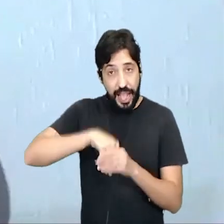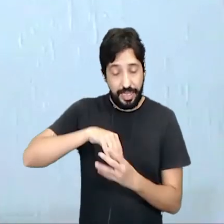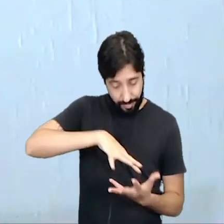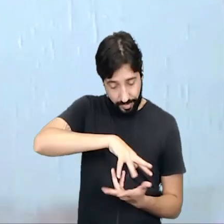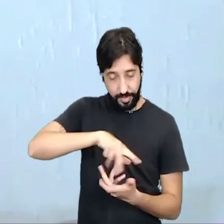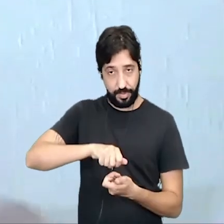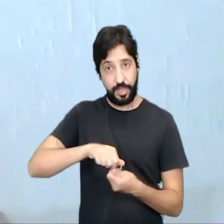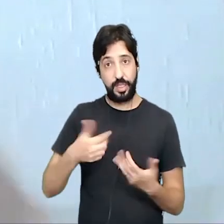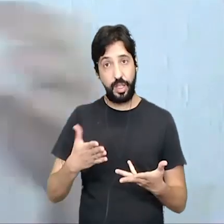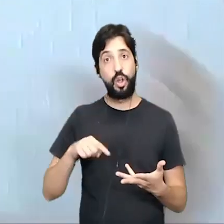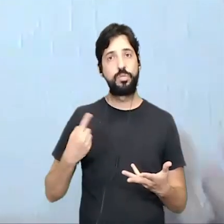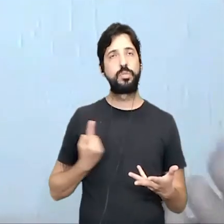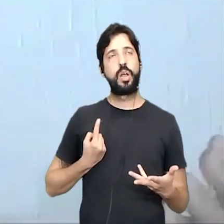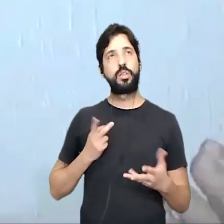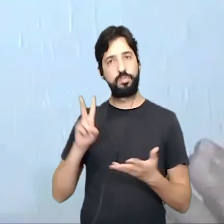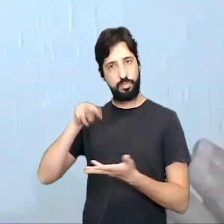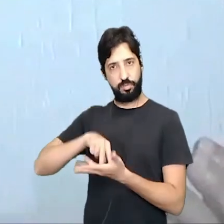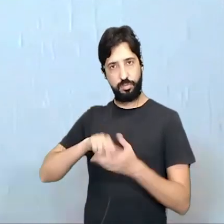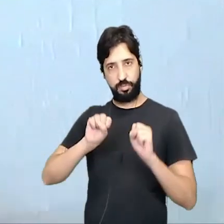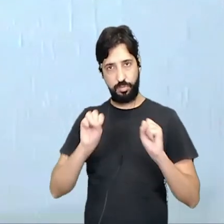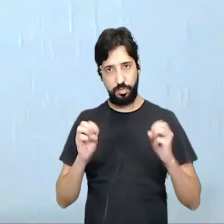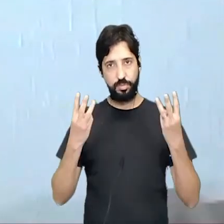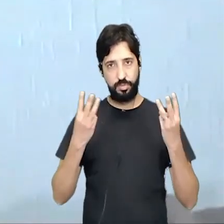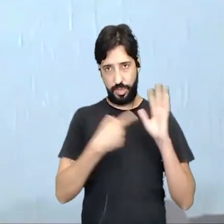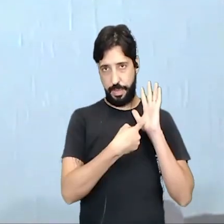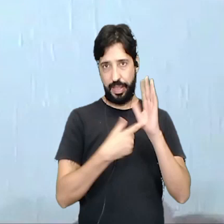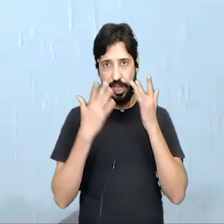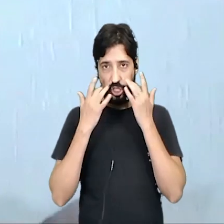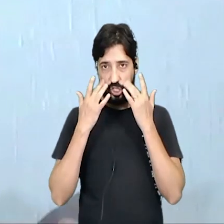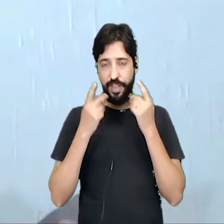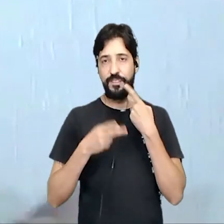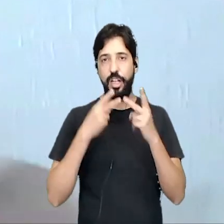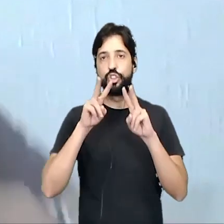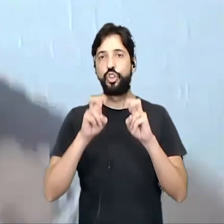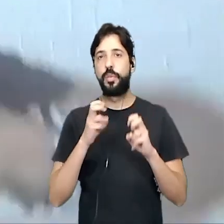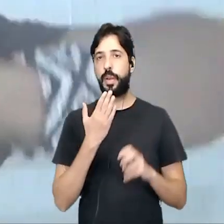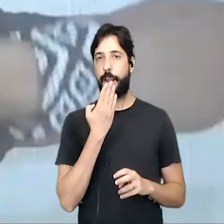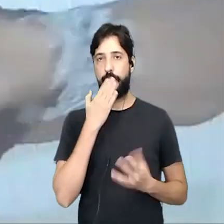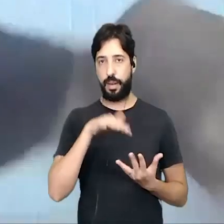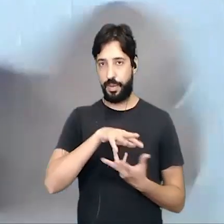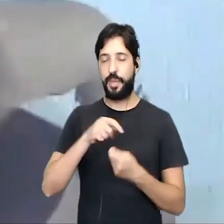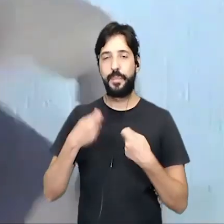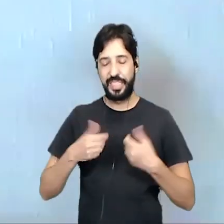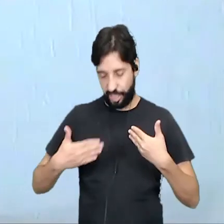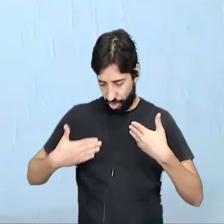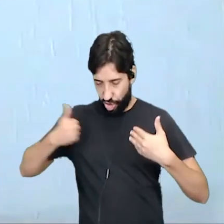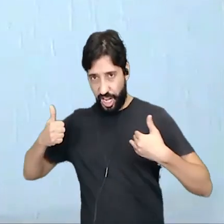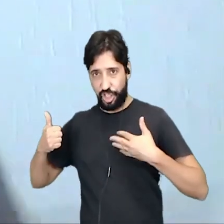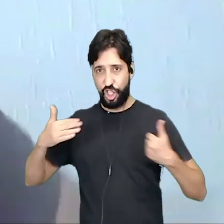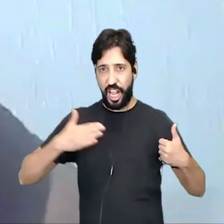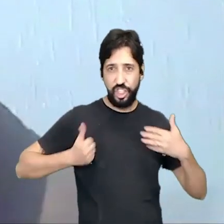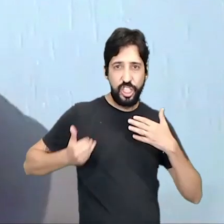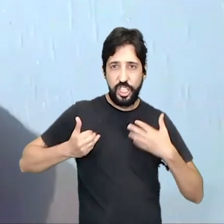quando a gente subiu no palco para falar do silêncio do mundo, a gente estava decidido a descascar todas as